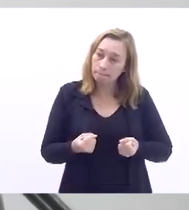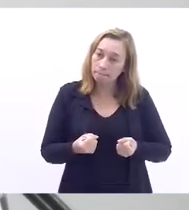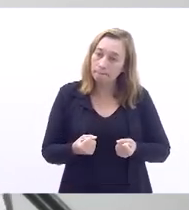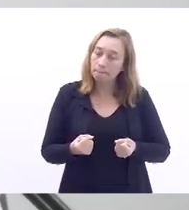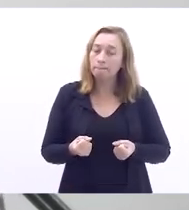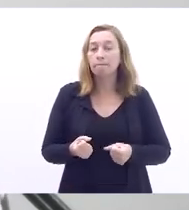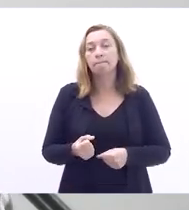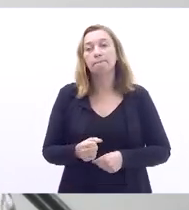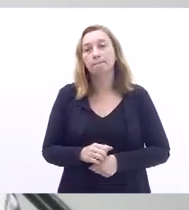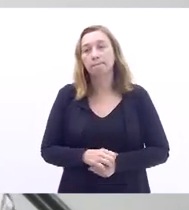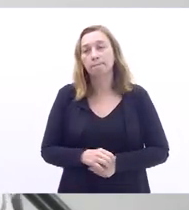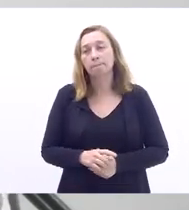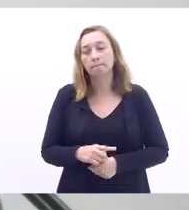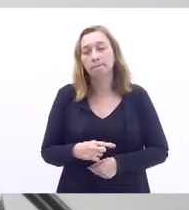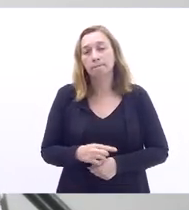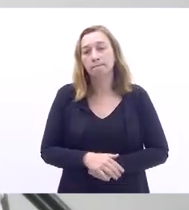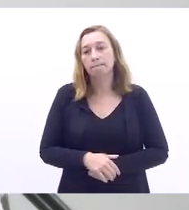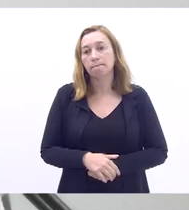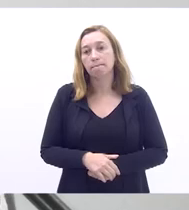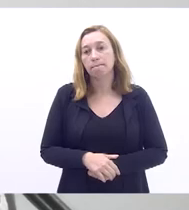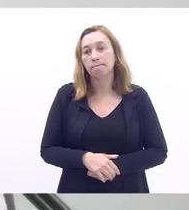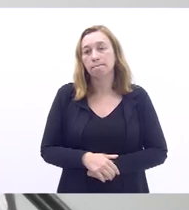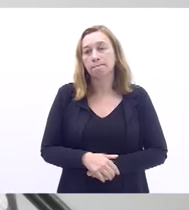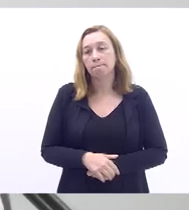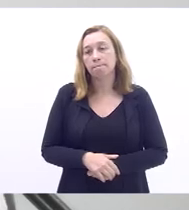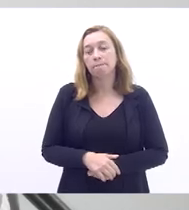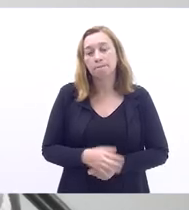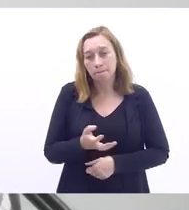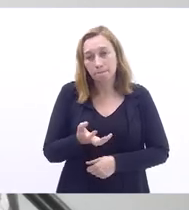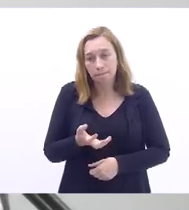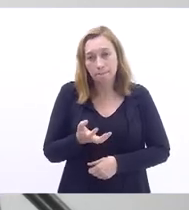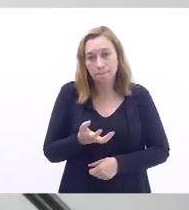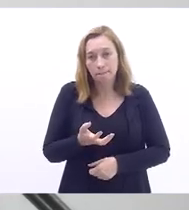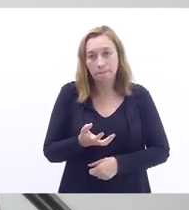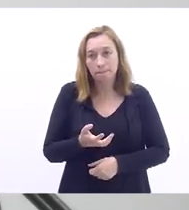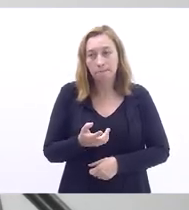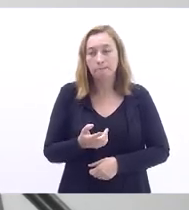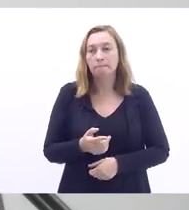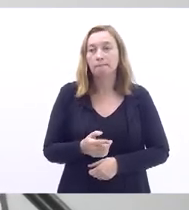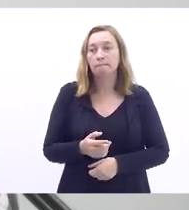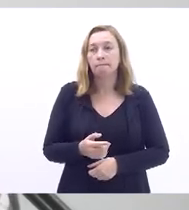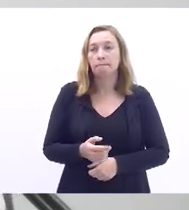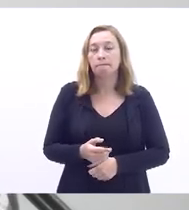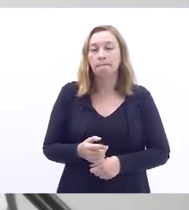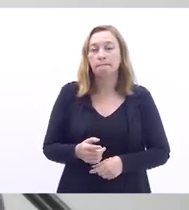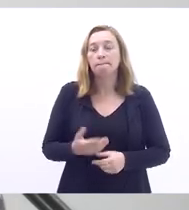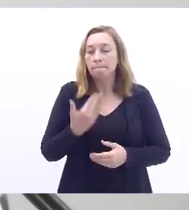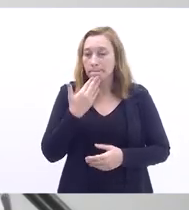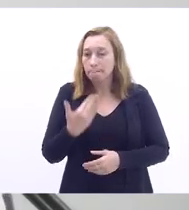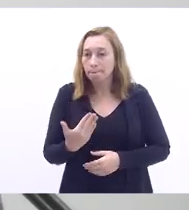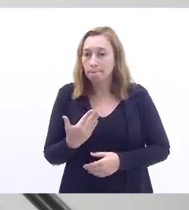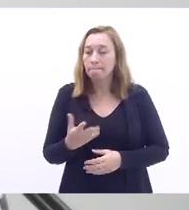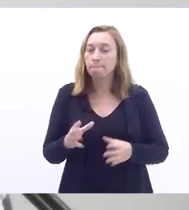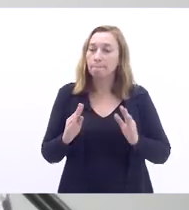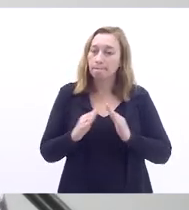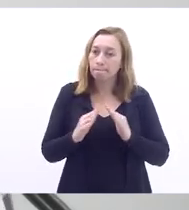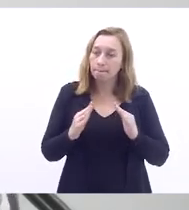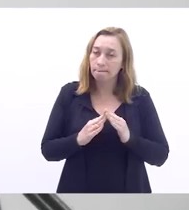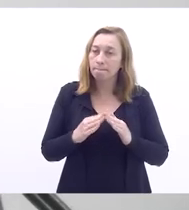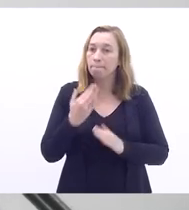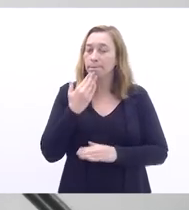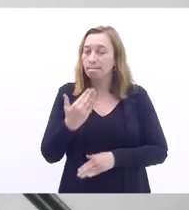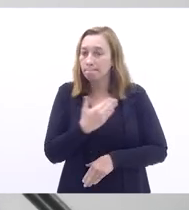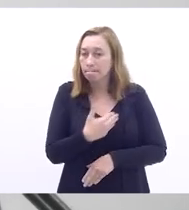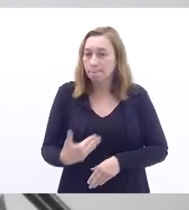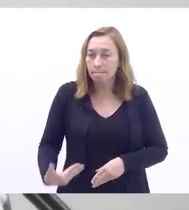discutir o momento a nossa isonomia que queremos mas não agora que festa a casa que